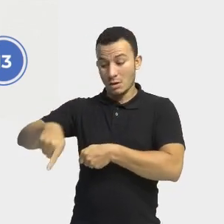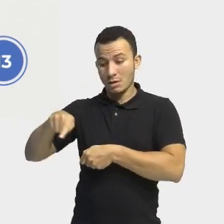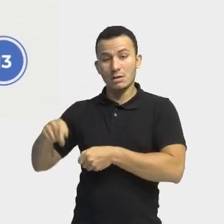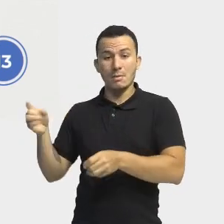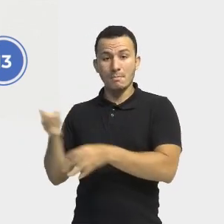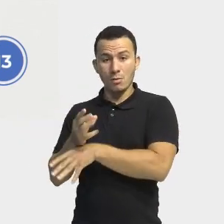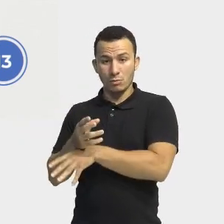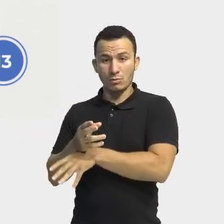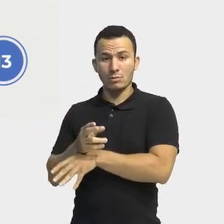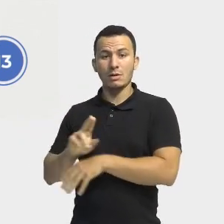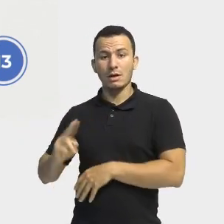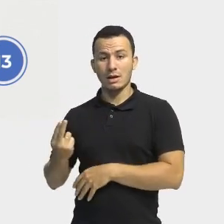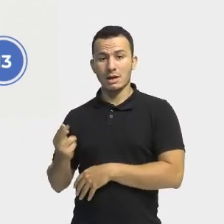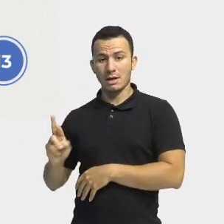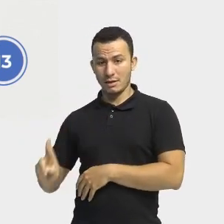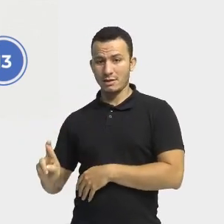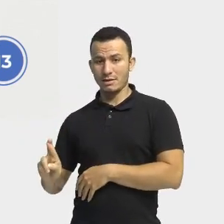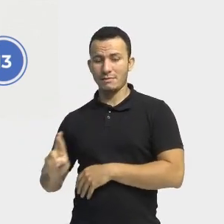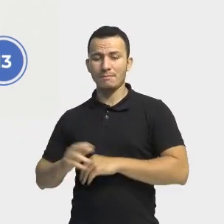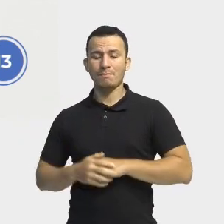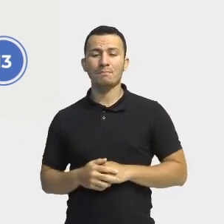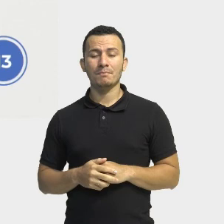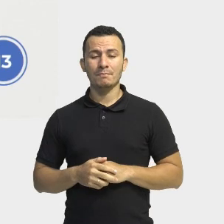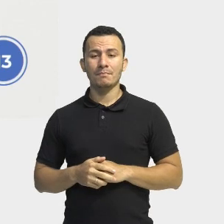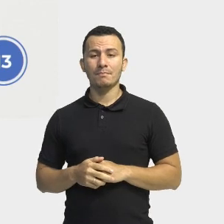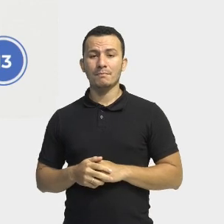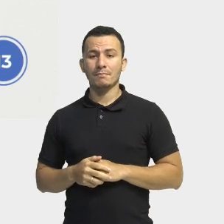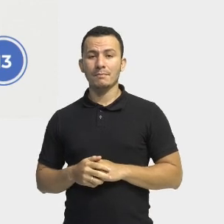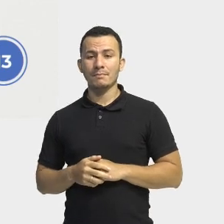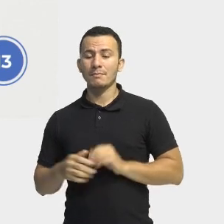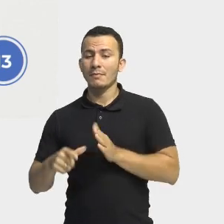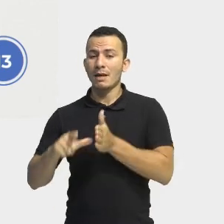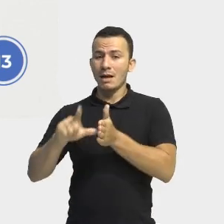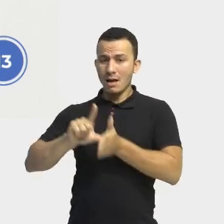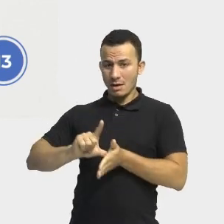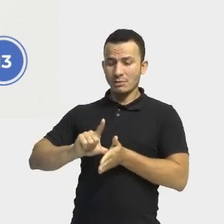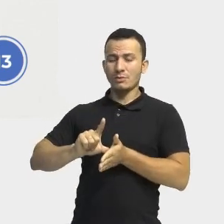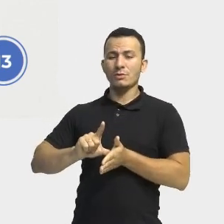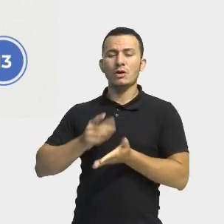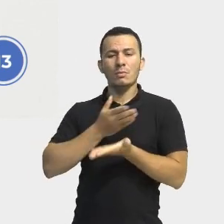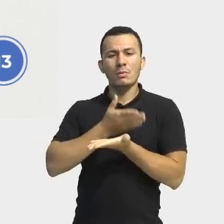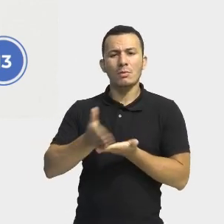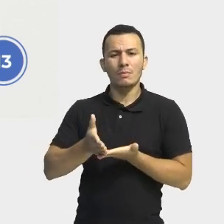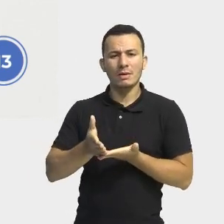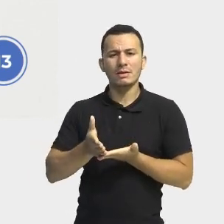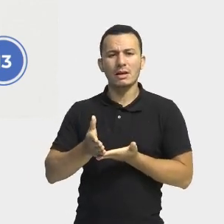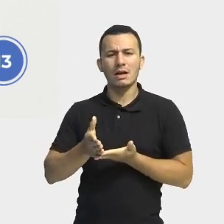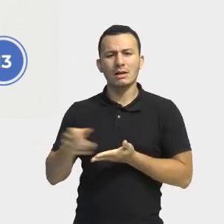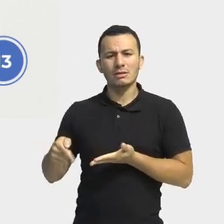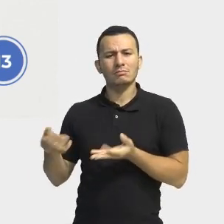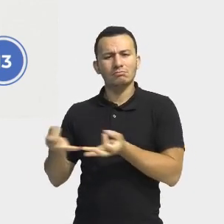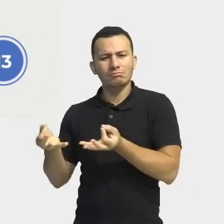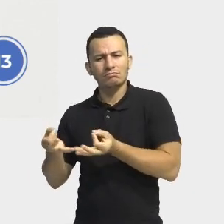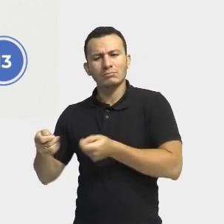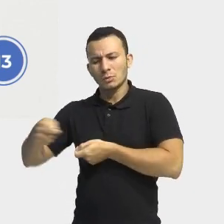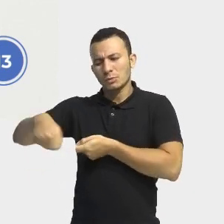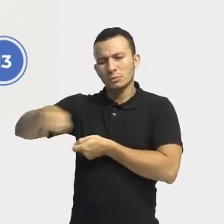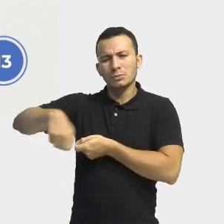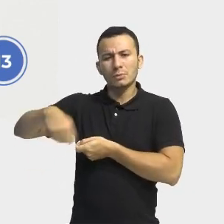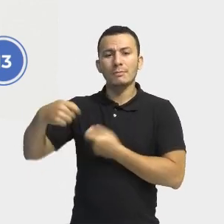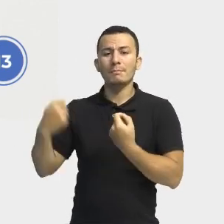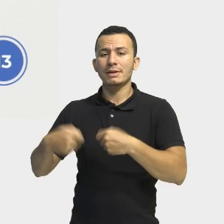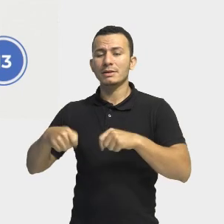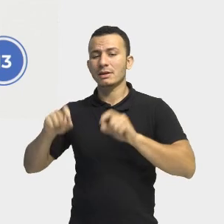da reação. Mas para chegar no produto, para o ovo ficar fritinho, o que